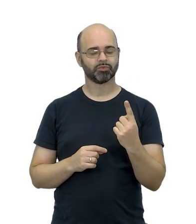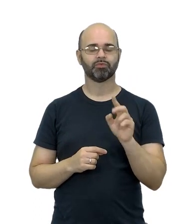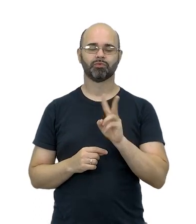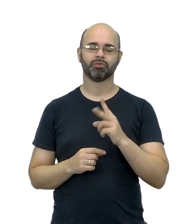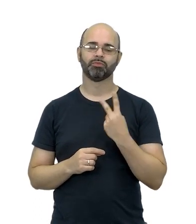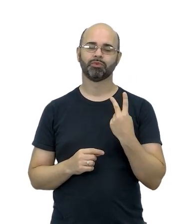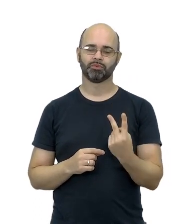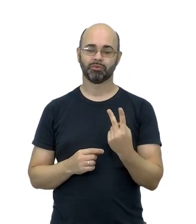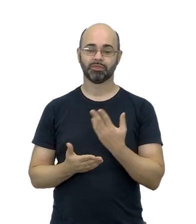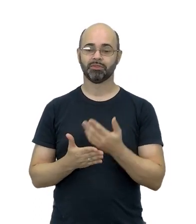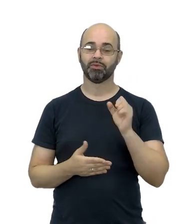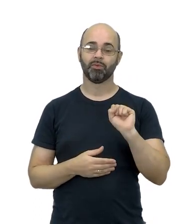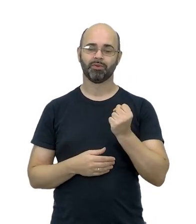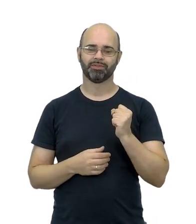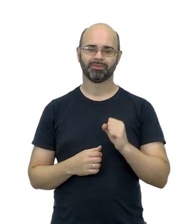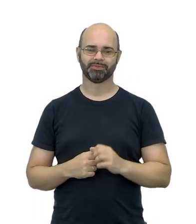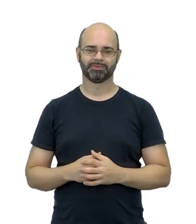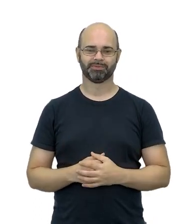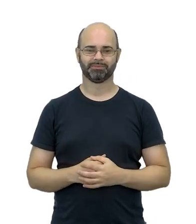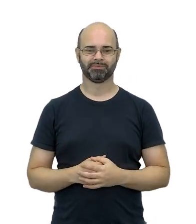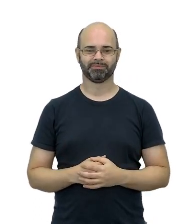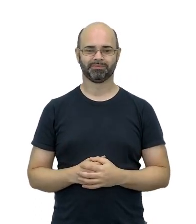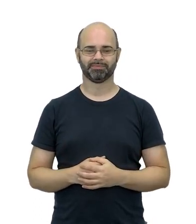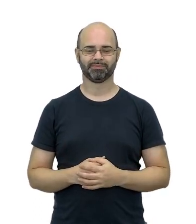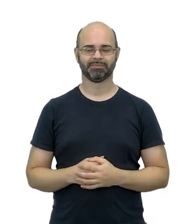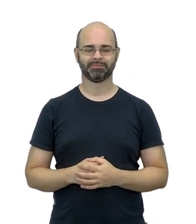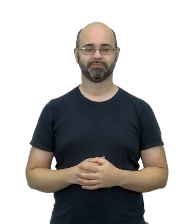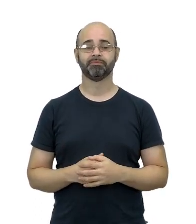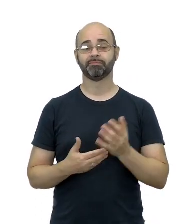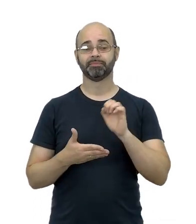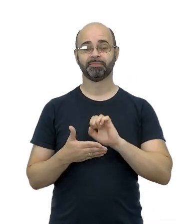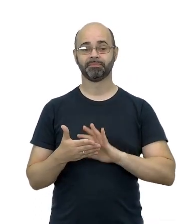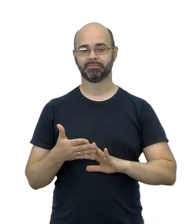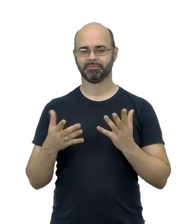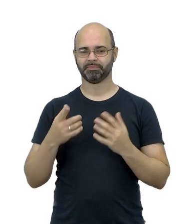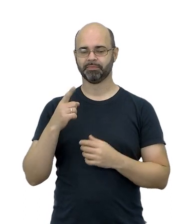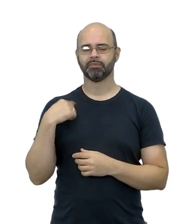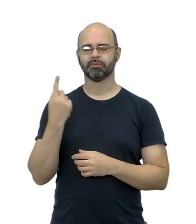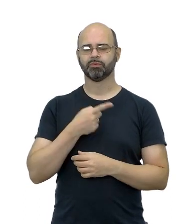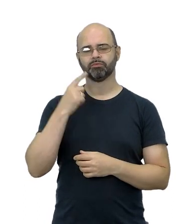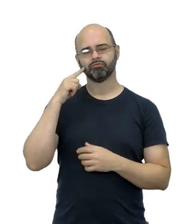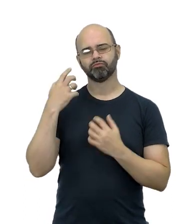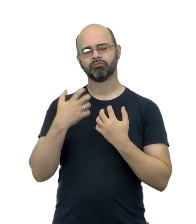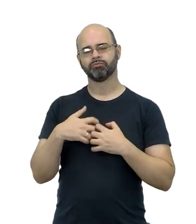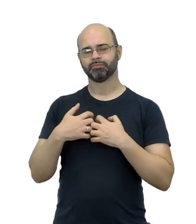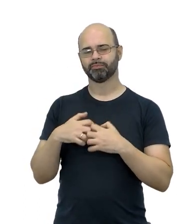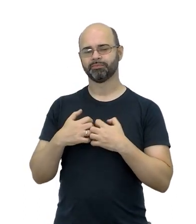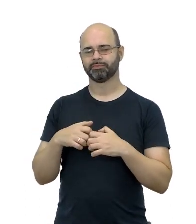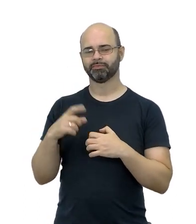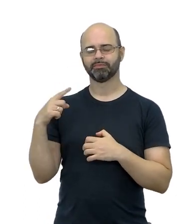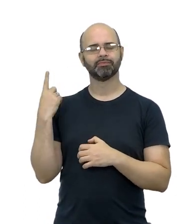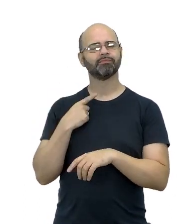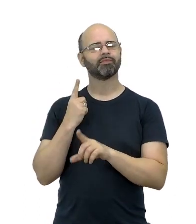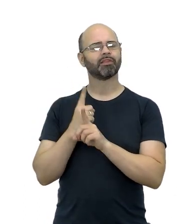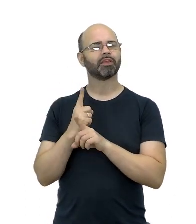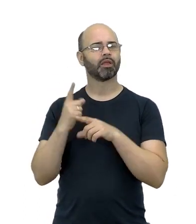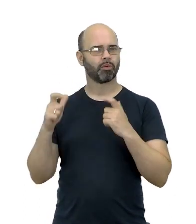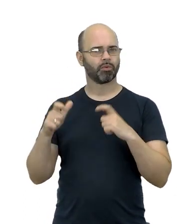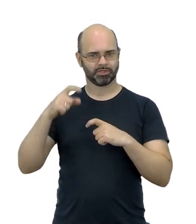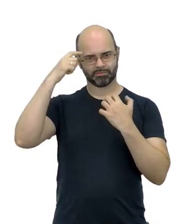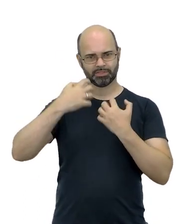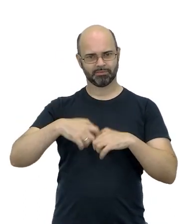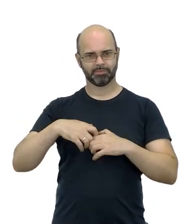a atividade. Temos aí a atividade que nós vamos analisar, então, onde nós podemos encontrar aí o